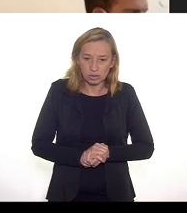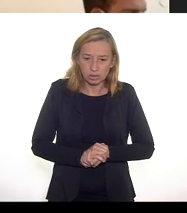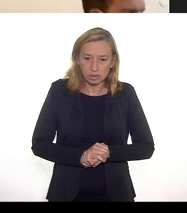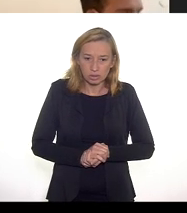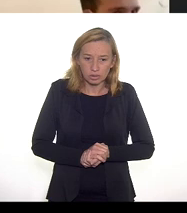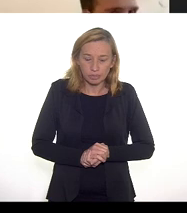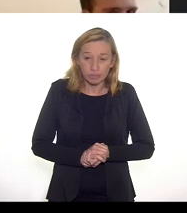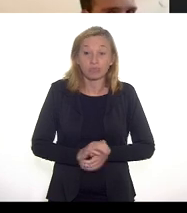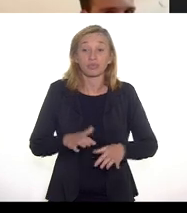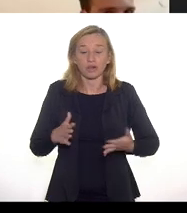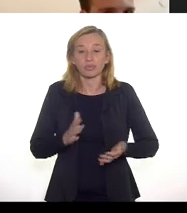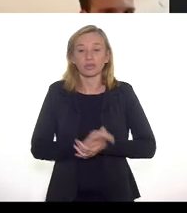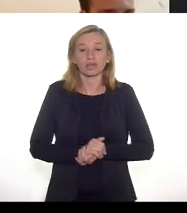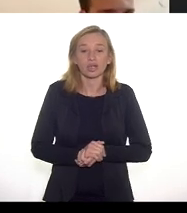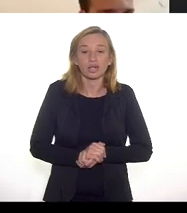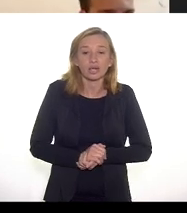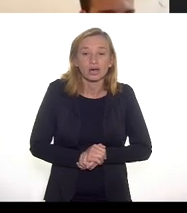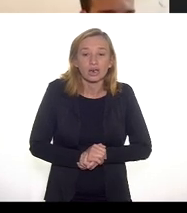Enfim.